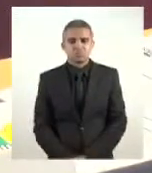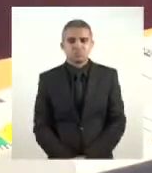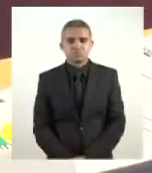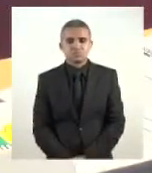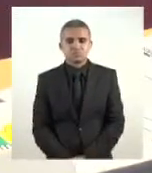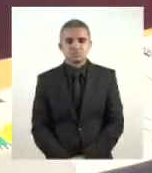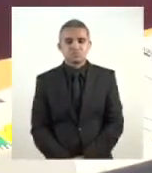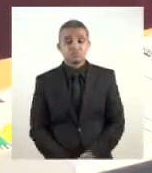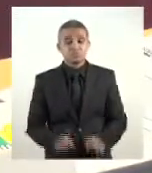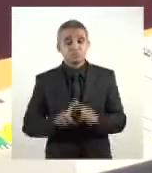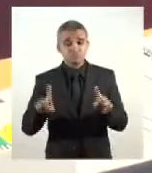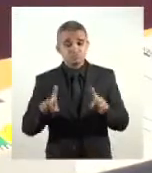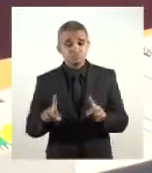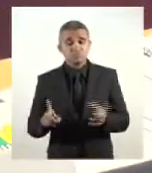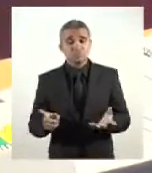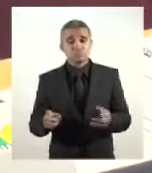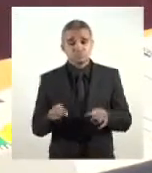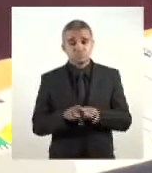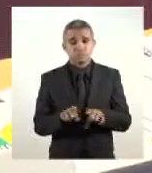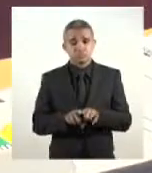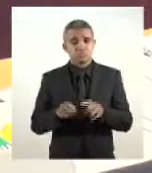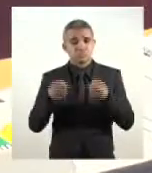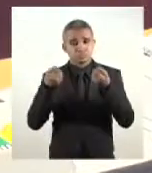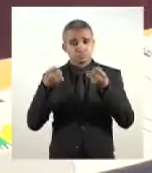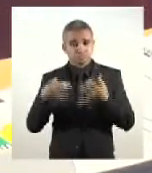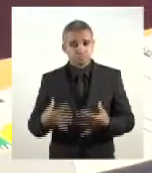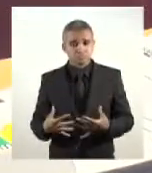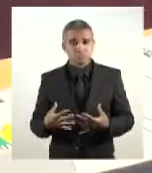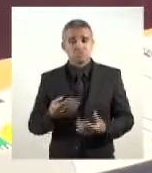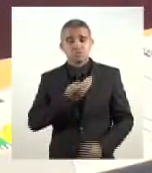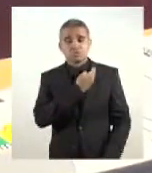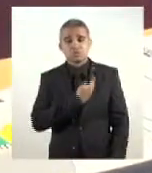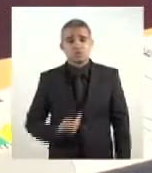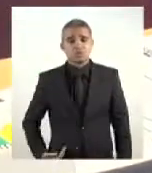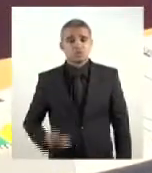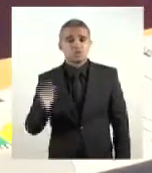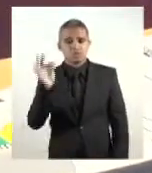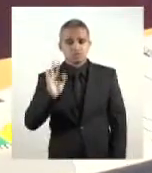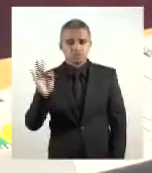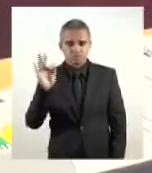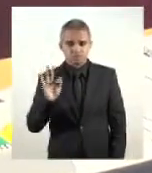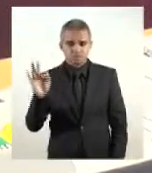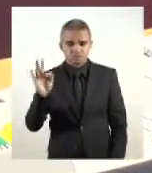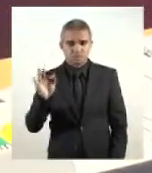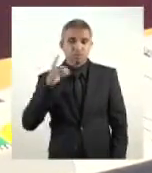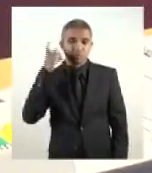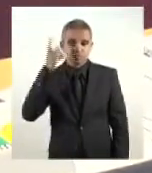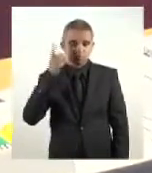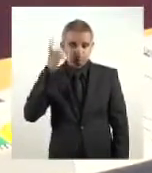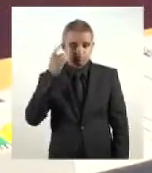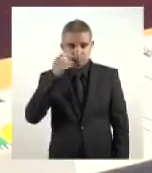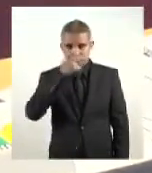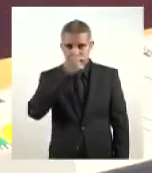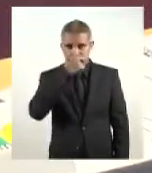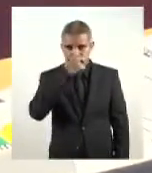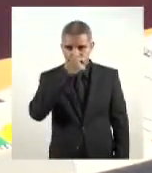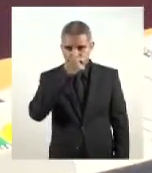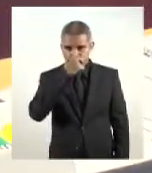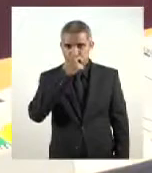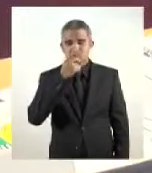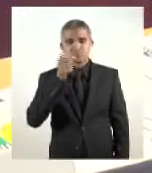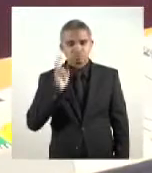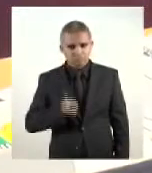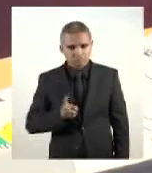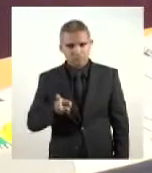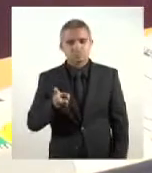queria ressaltar aqui a questão do governo federal. O deputado César Pires tem insistido também nessa questão. O